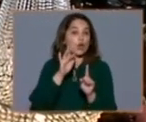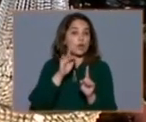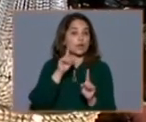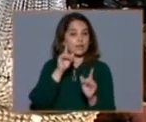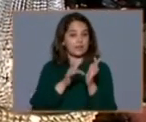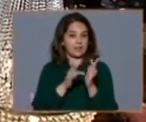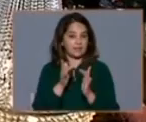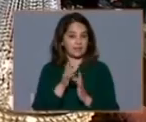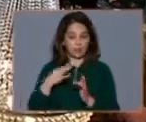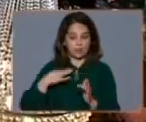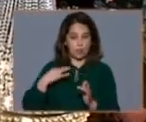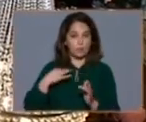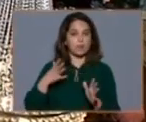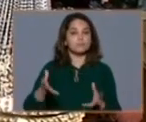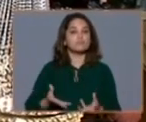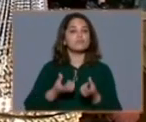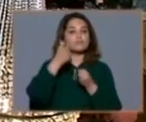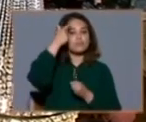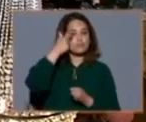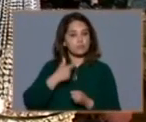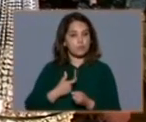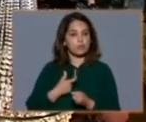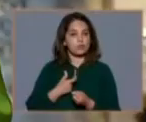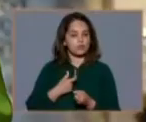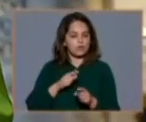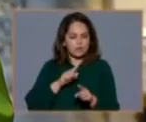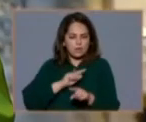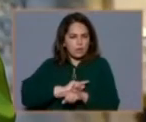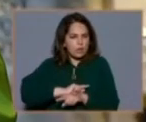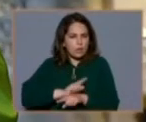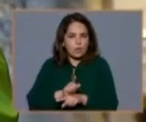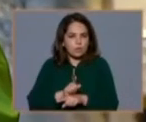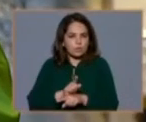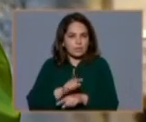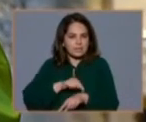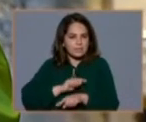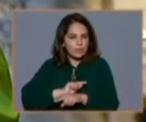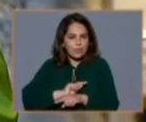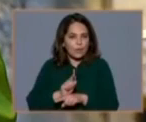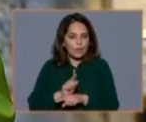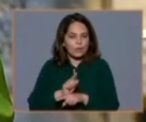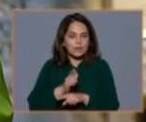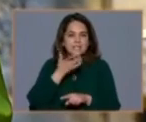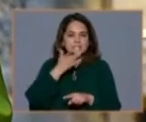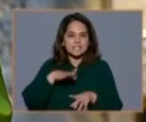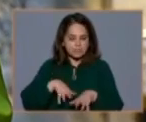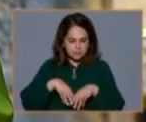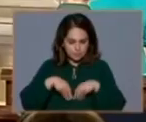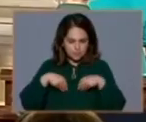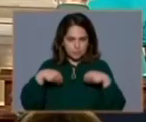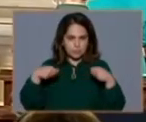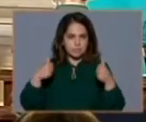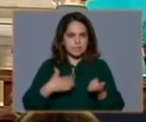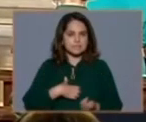vestes, ficarei curada. No mesmo instante, estancou o fluxo de sangue e